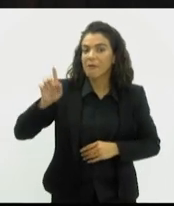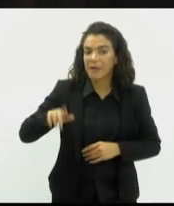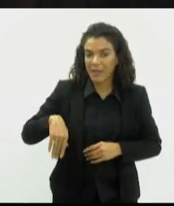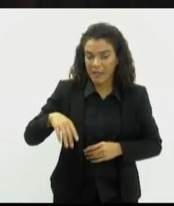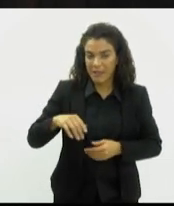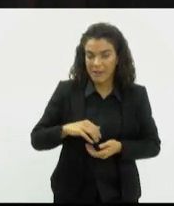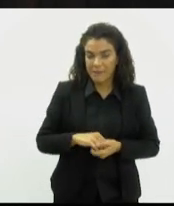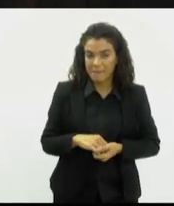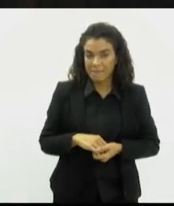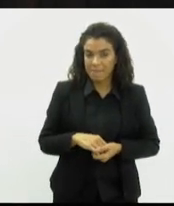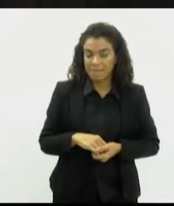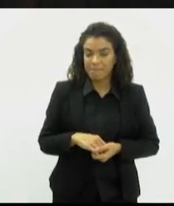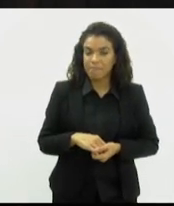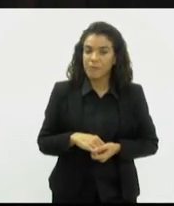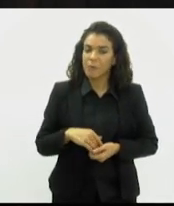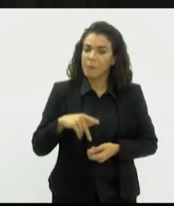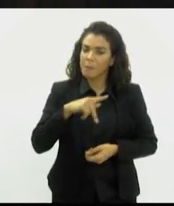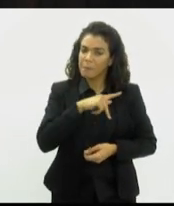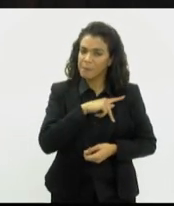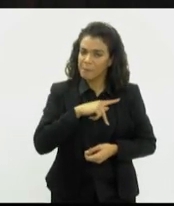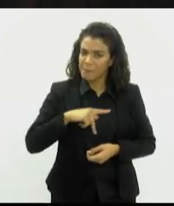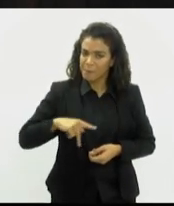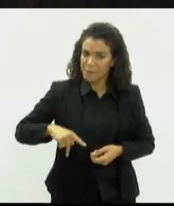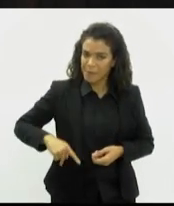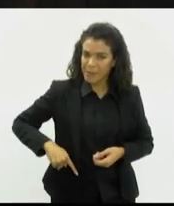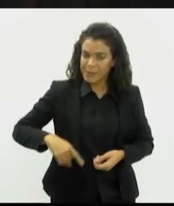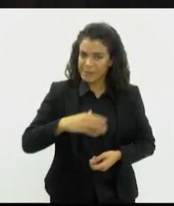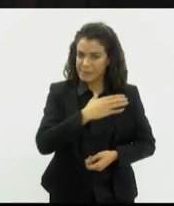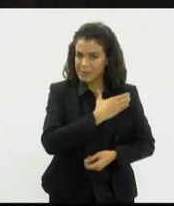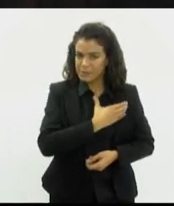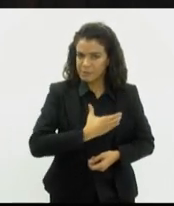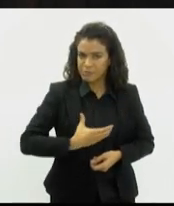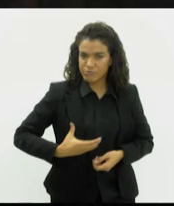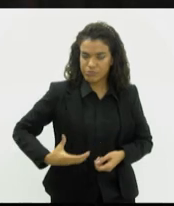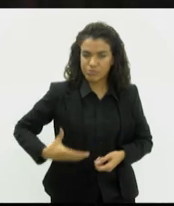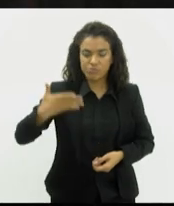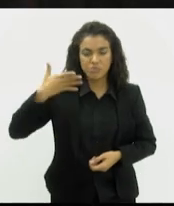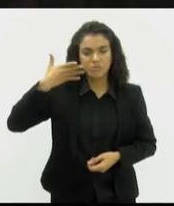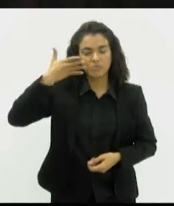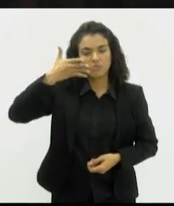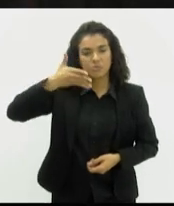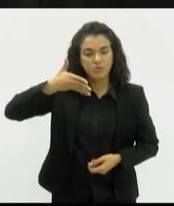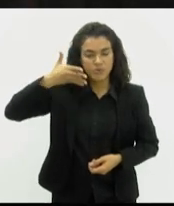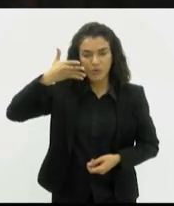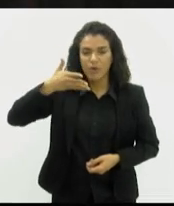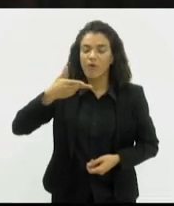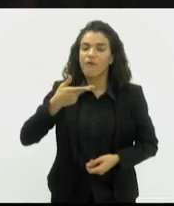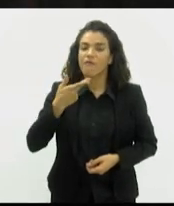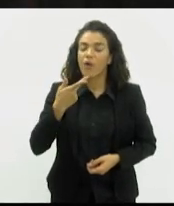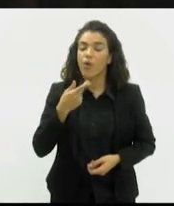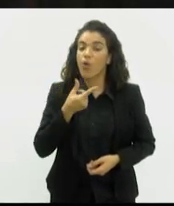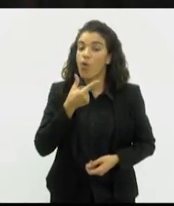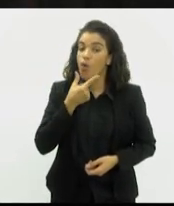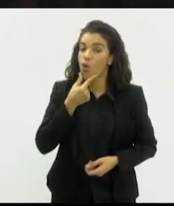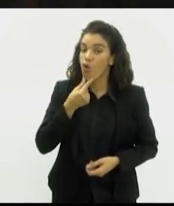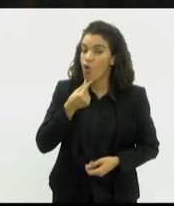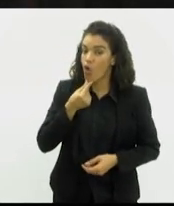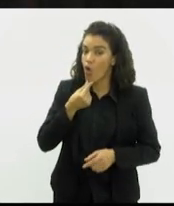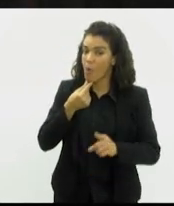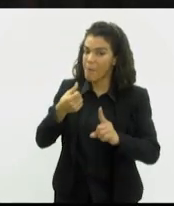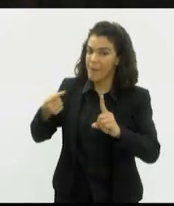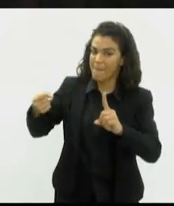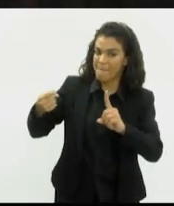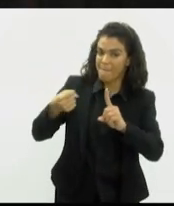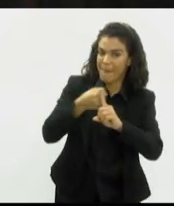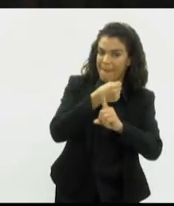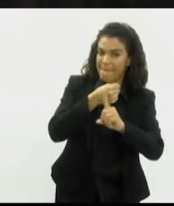O presidente da República, num discurso recente, ele disse que homem que batia em mulher, o